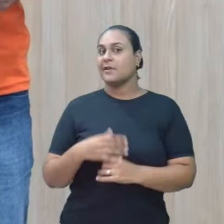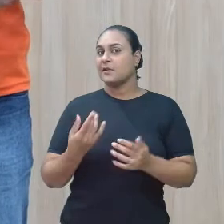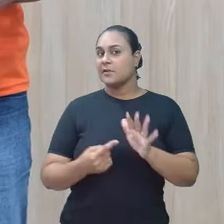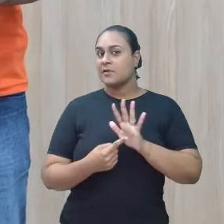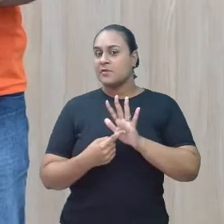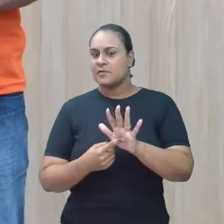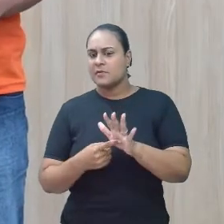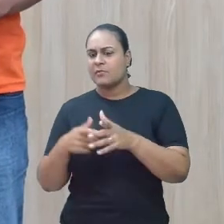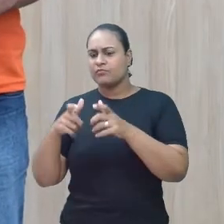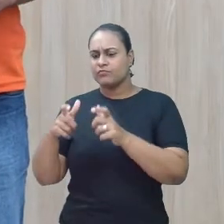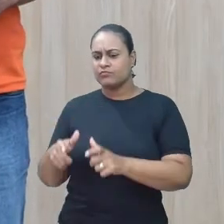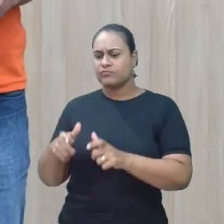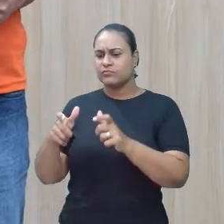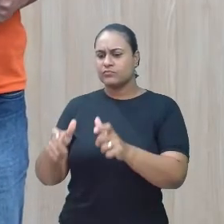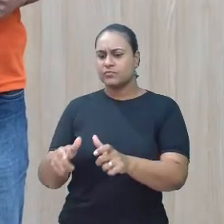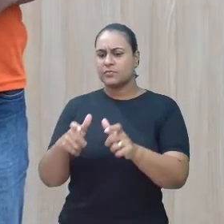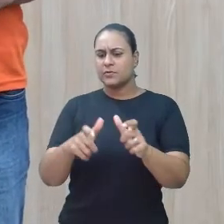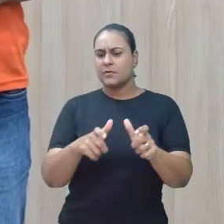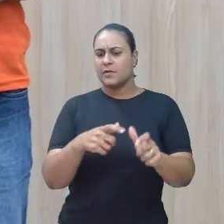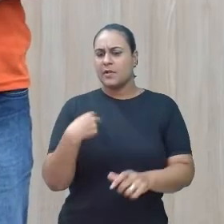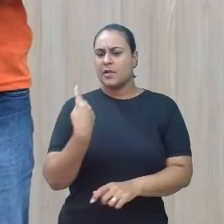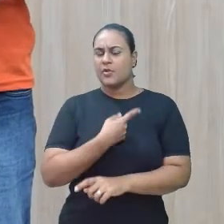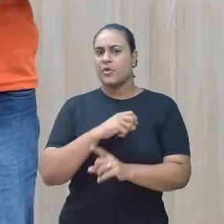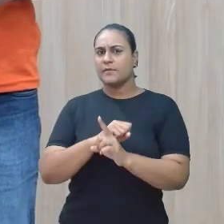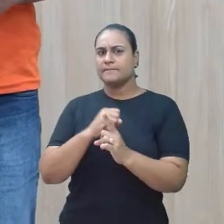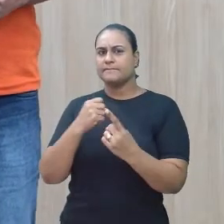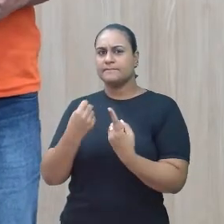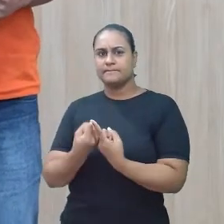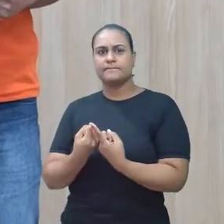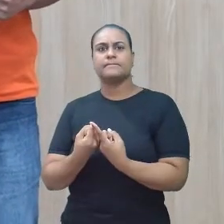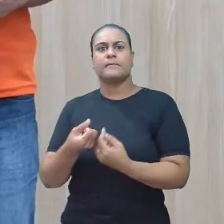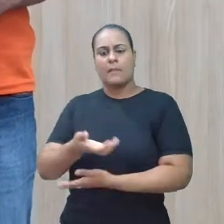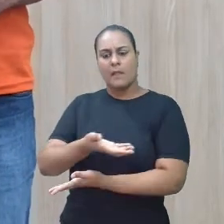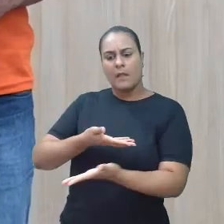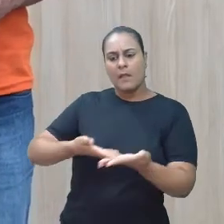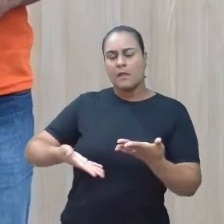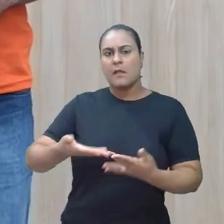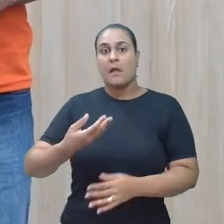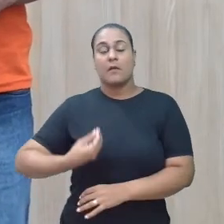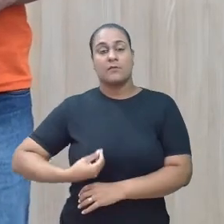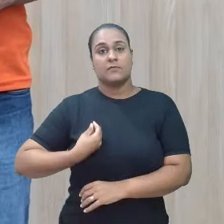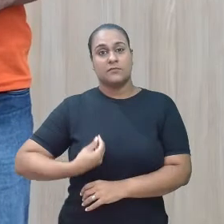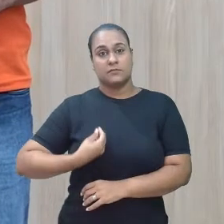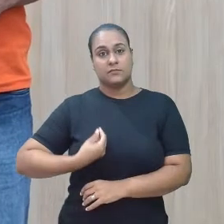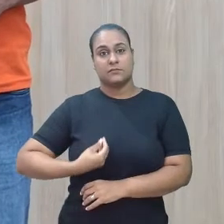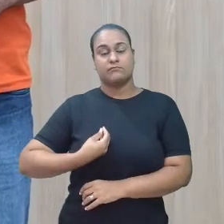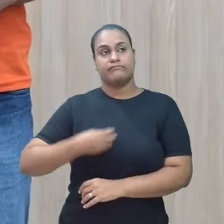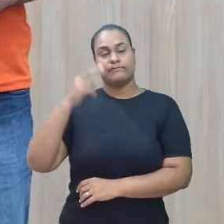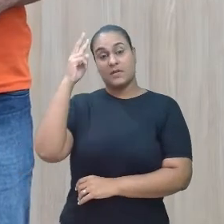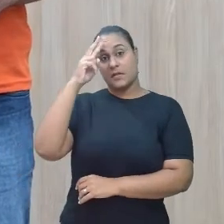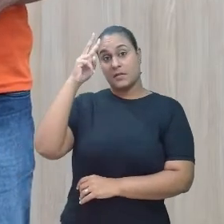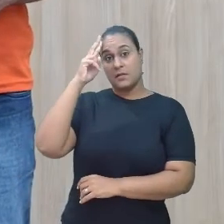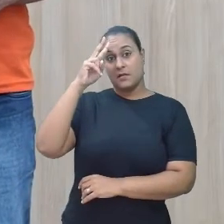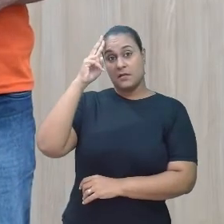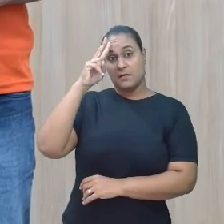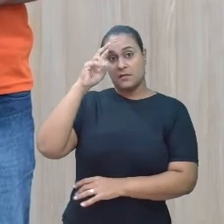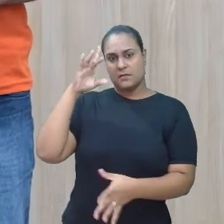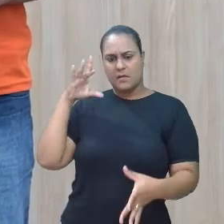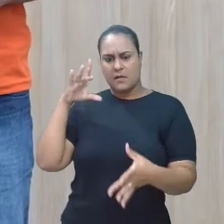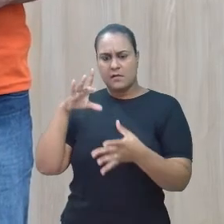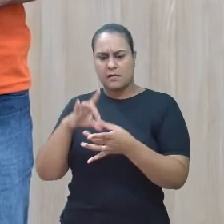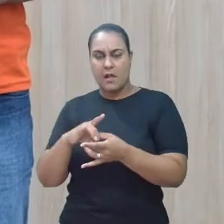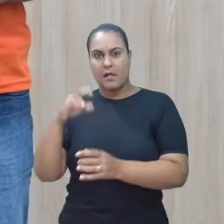os lugares onde a nossa sociedade ela transita, ela viveu, ela lembra, está agregada à